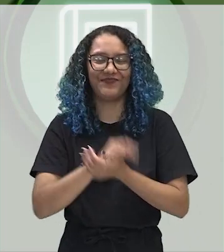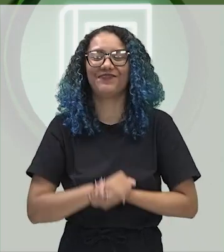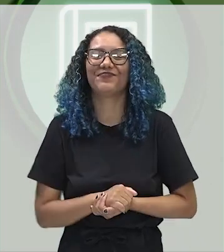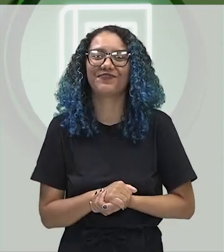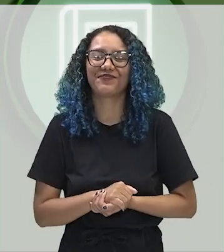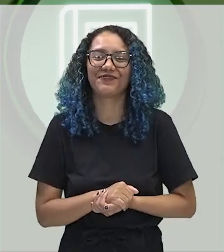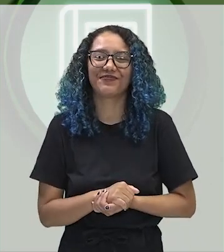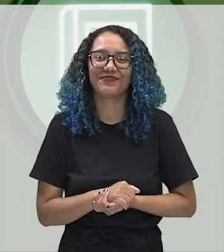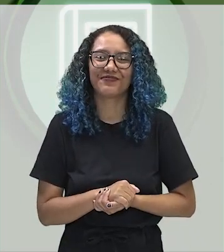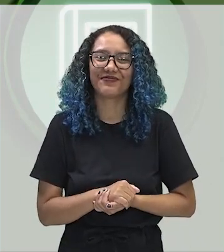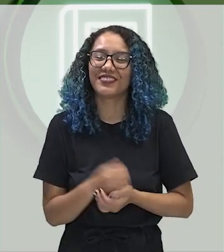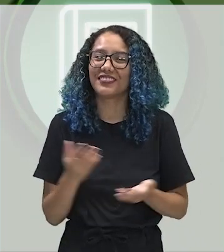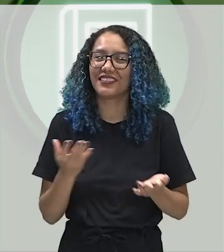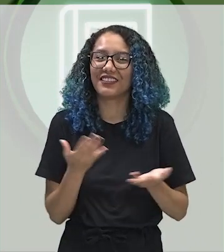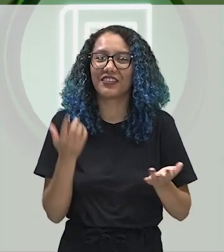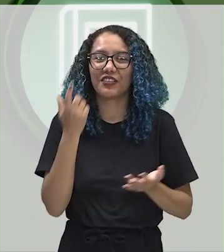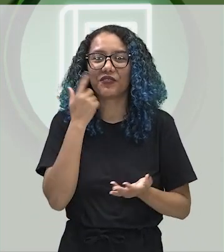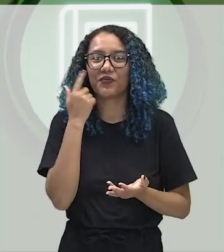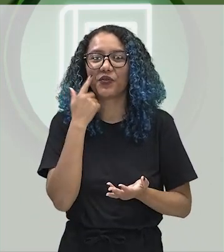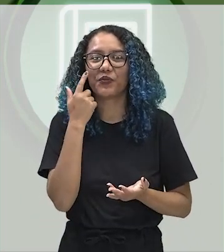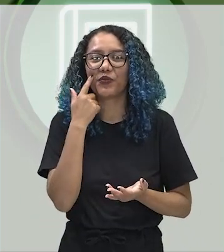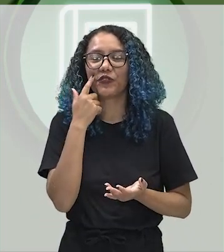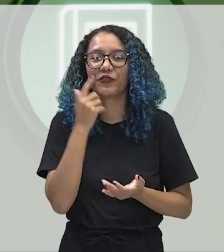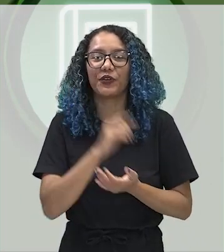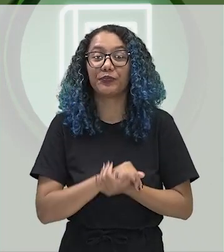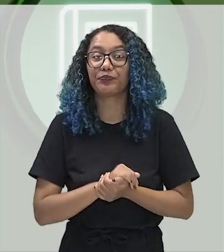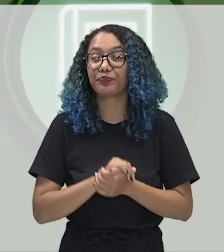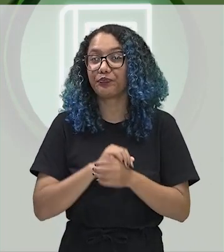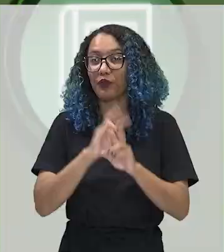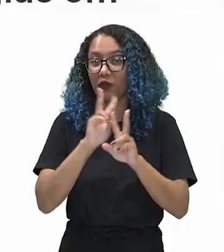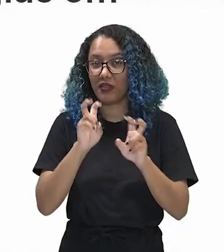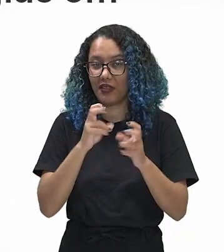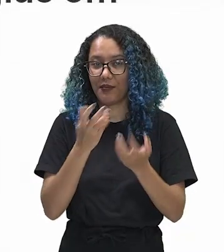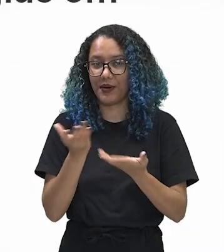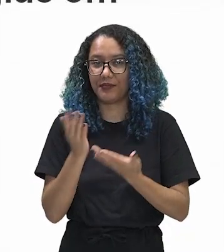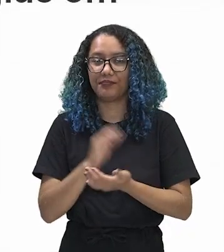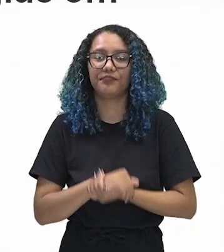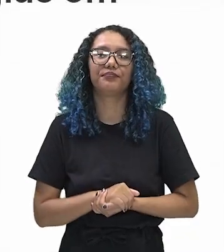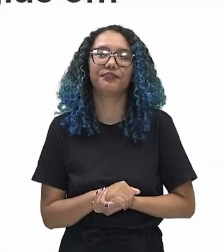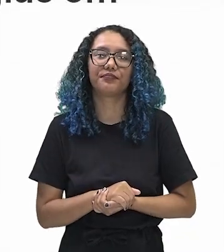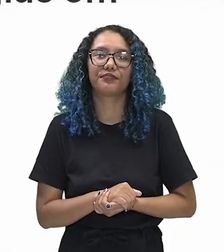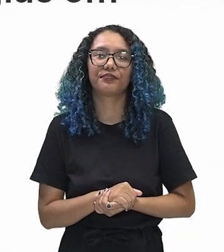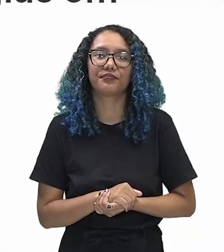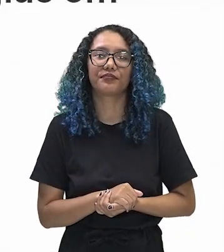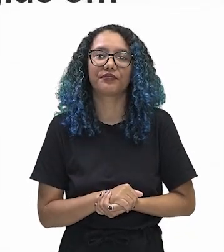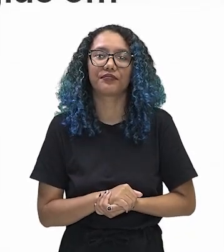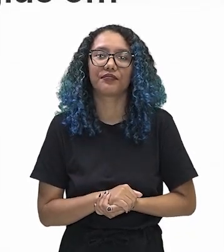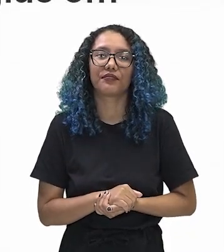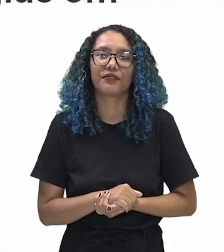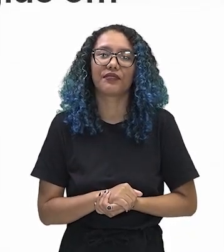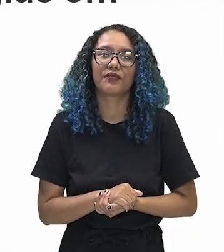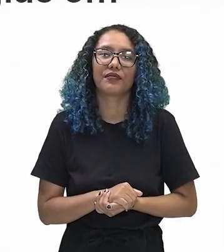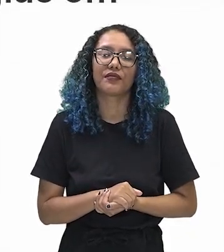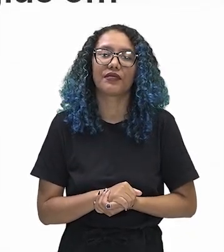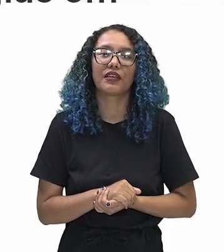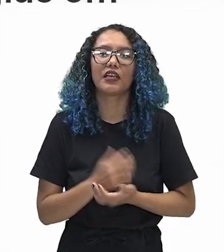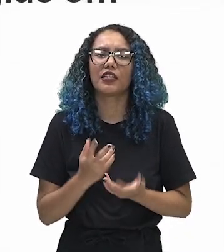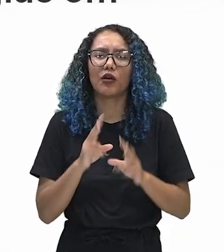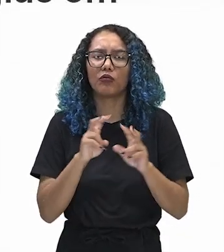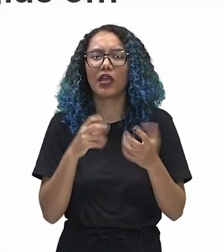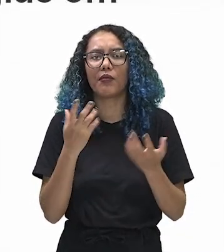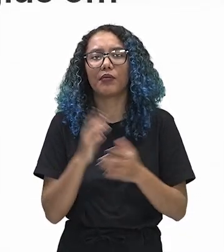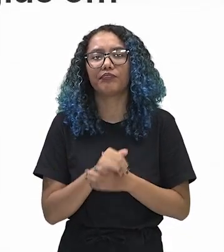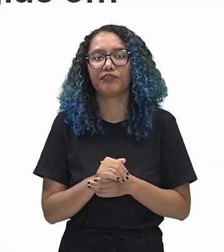Física. E vamos ler os objetos de conhecimento? Objeto de conhecimento: fontes confiáveis e